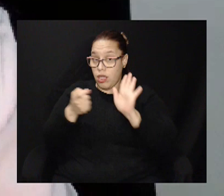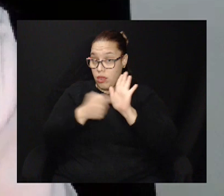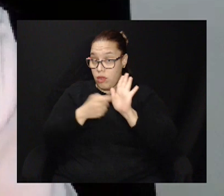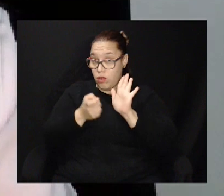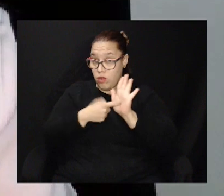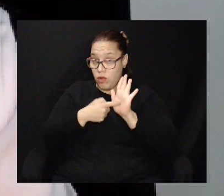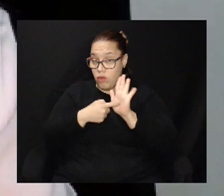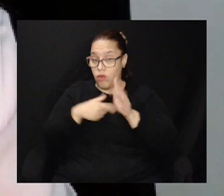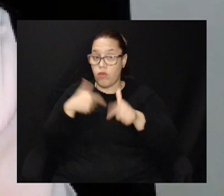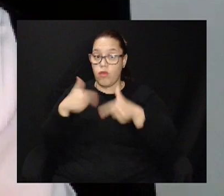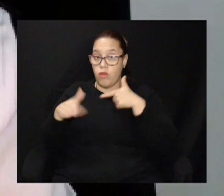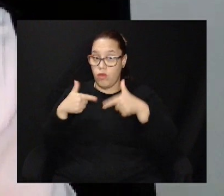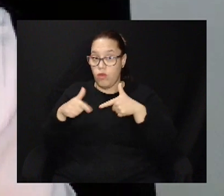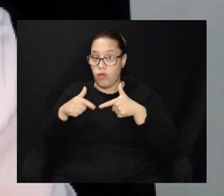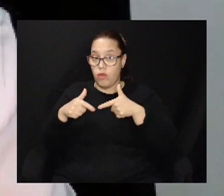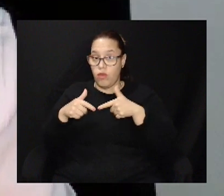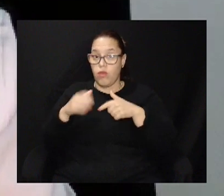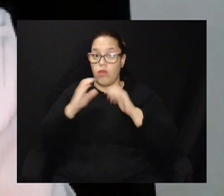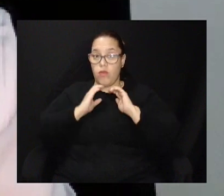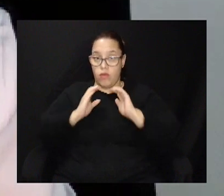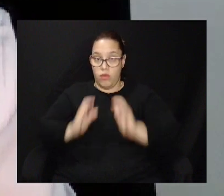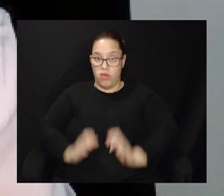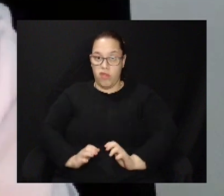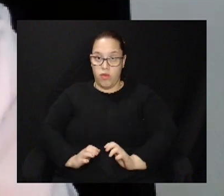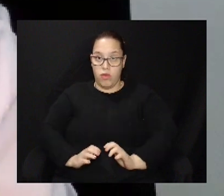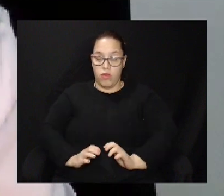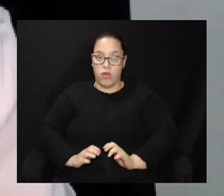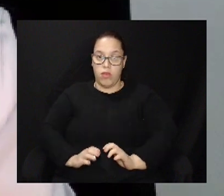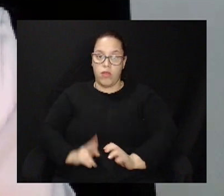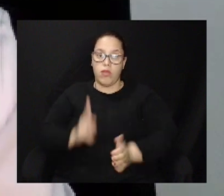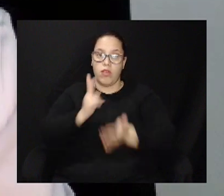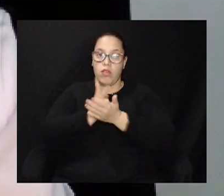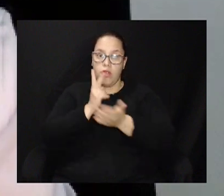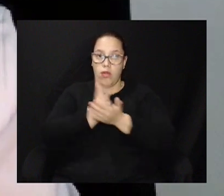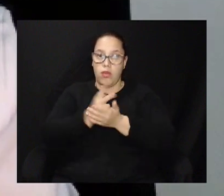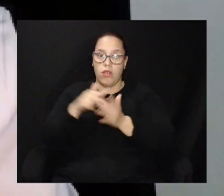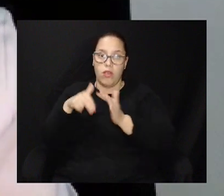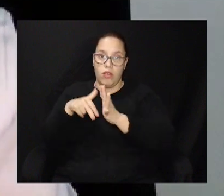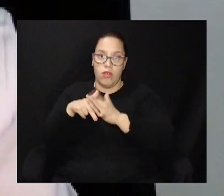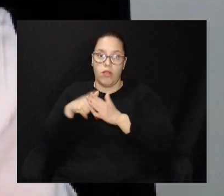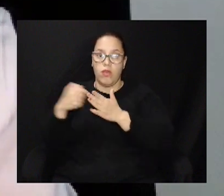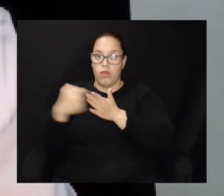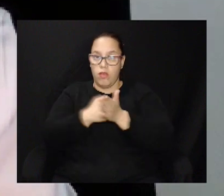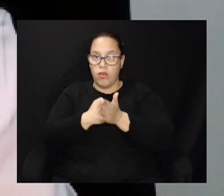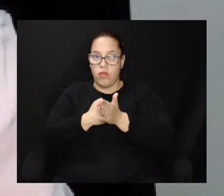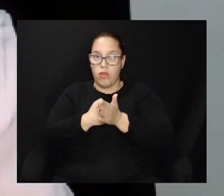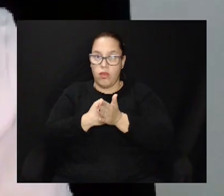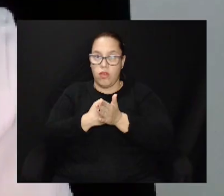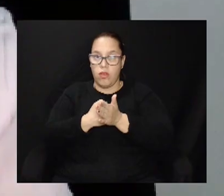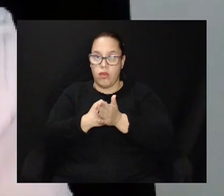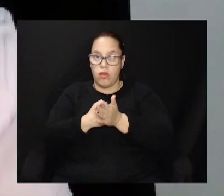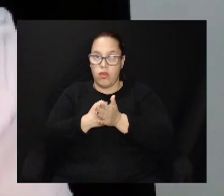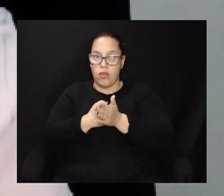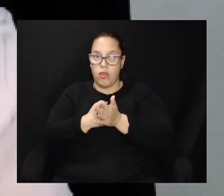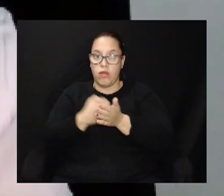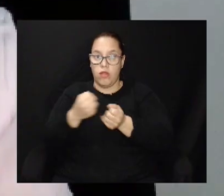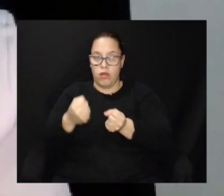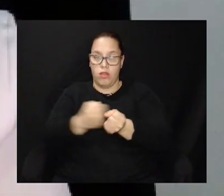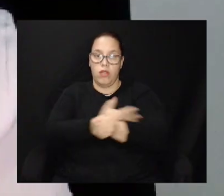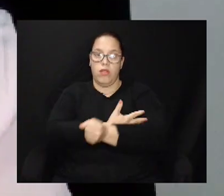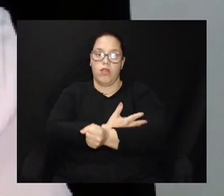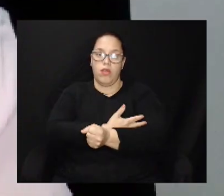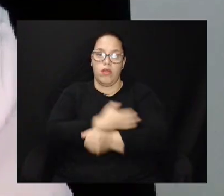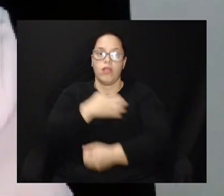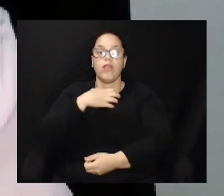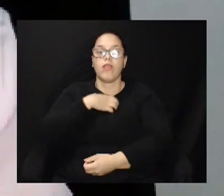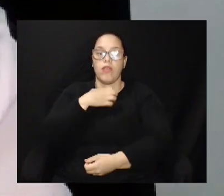de comportamento, então eu sempre gosto de fazer até meus pacientes, e eu mesma me pergunto, né? Se é uma questão emocional, como que eu tô me sentindo agora? Será que eu